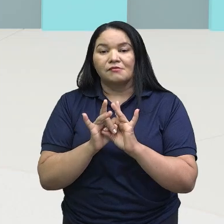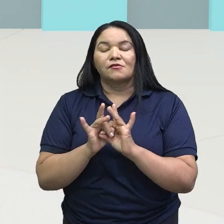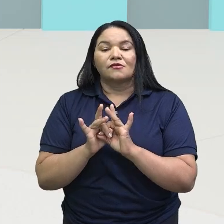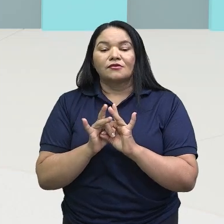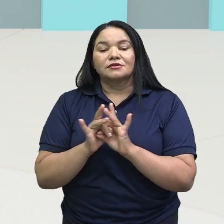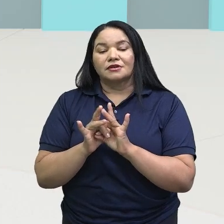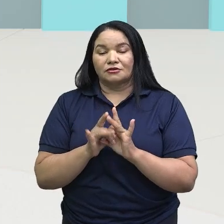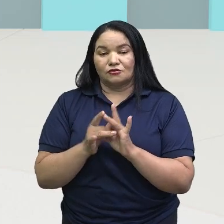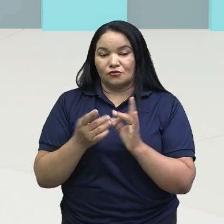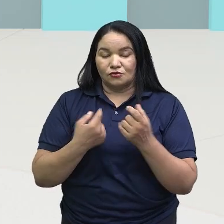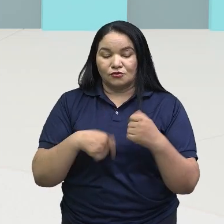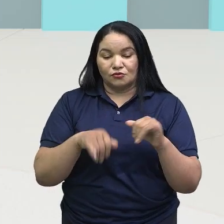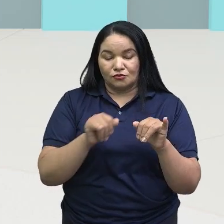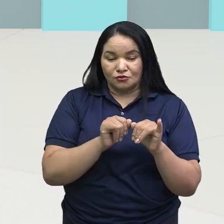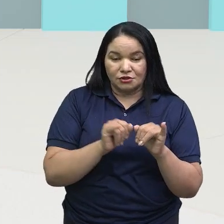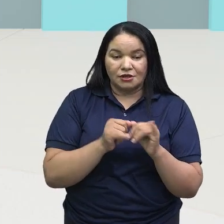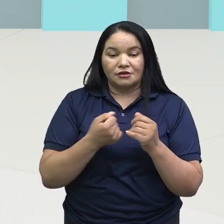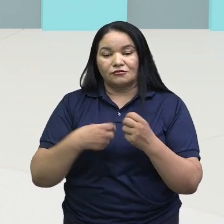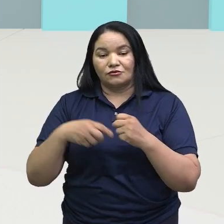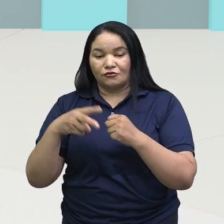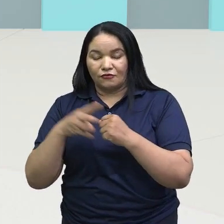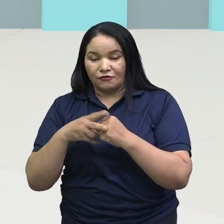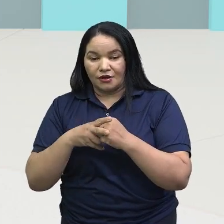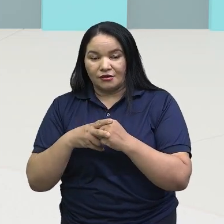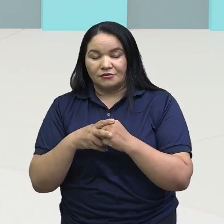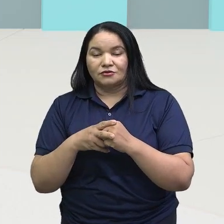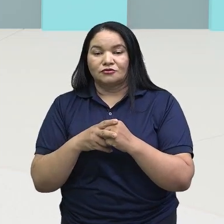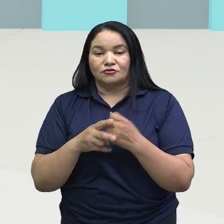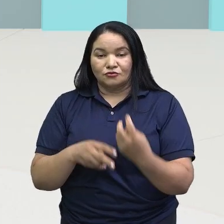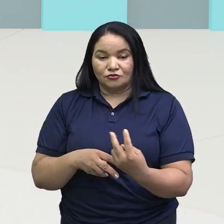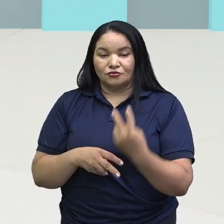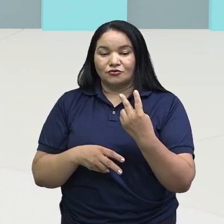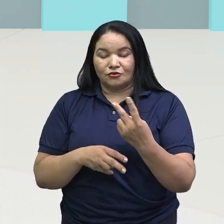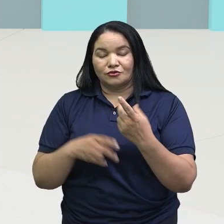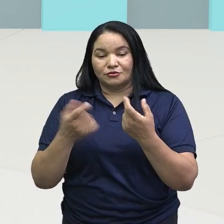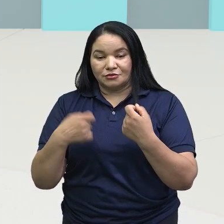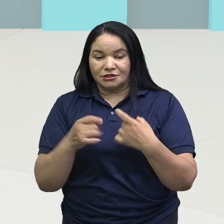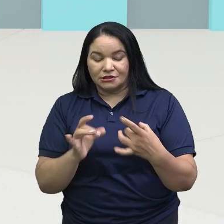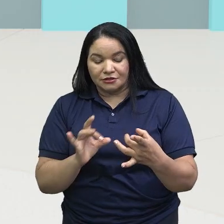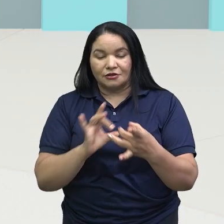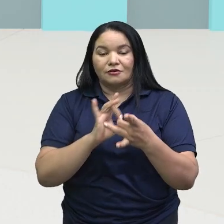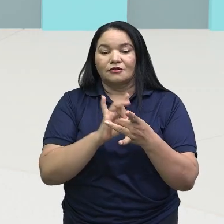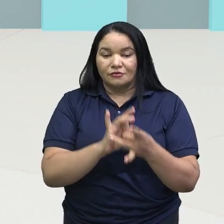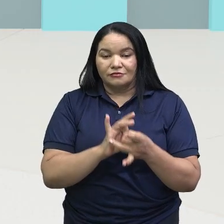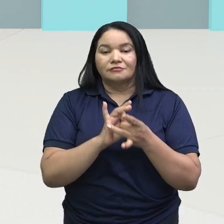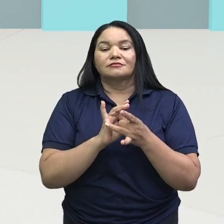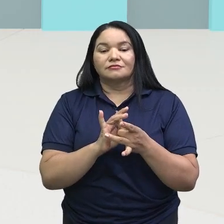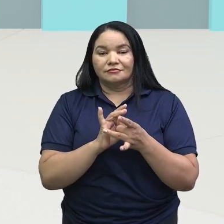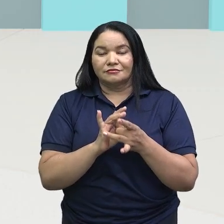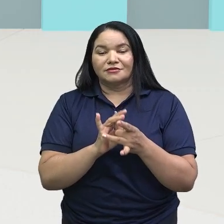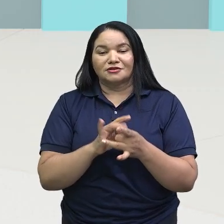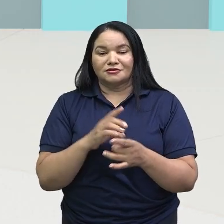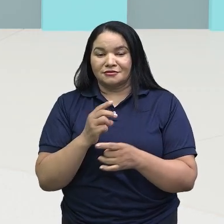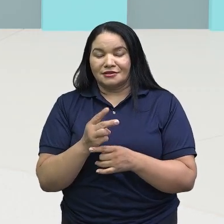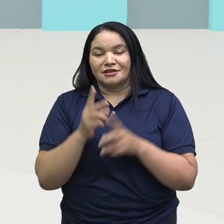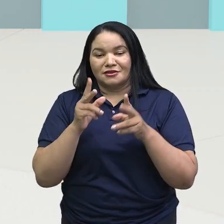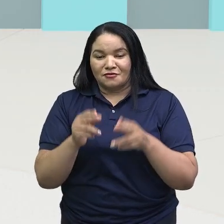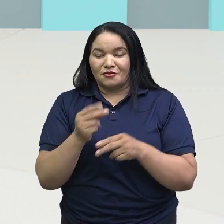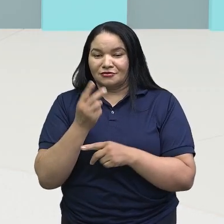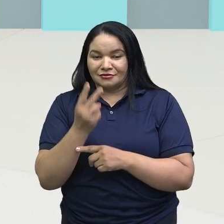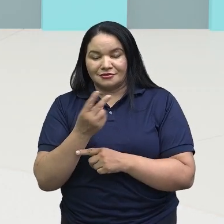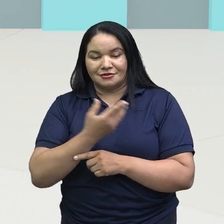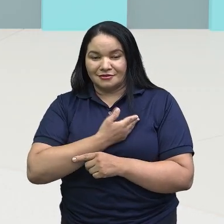né, entre o sujeito e o verbo. Tá? Então, os dois aí, o sujeito e o verbo, é como se fosse aqui dois amiguinhos,